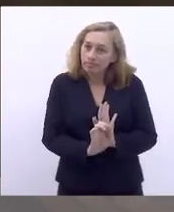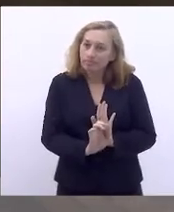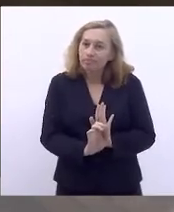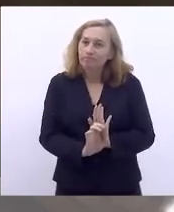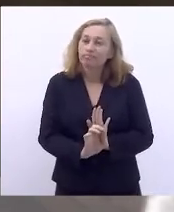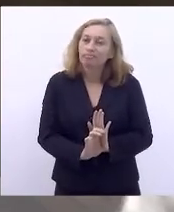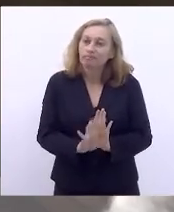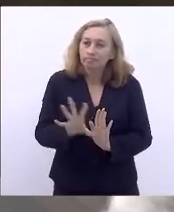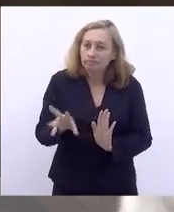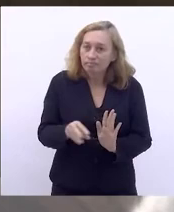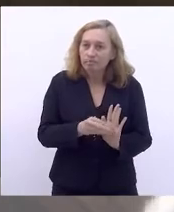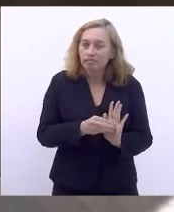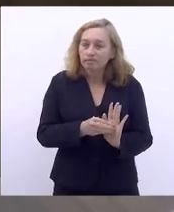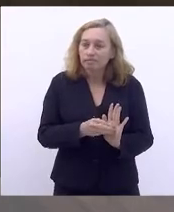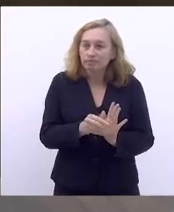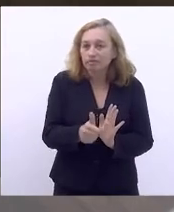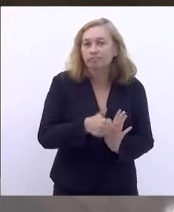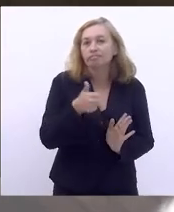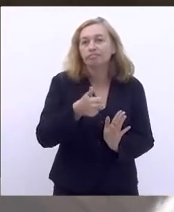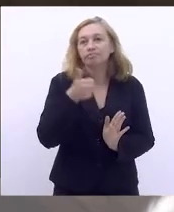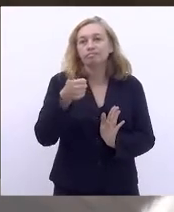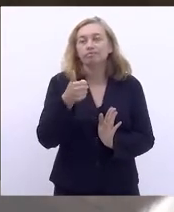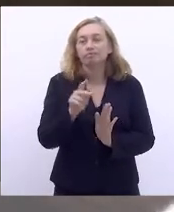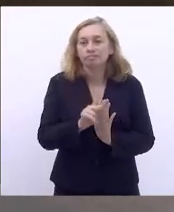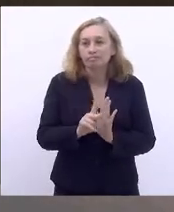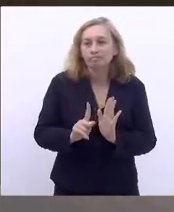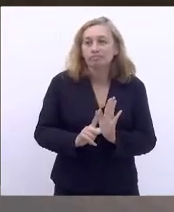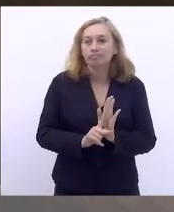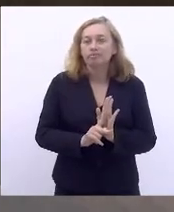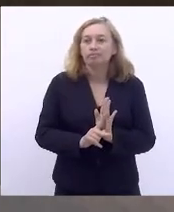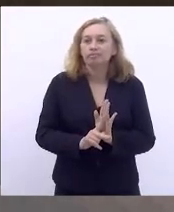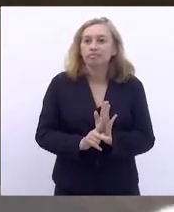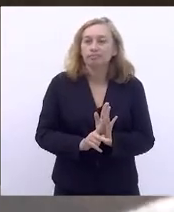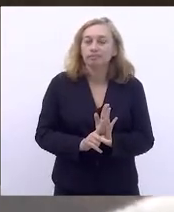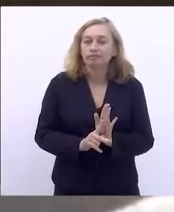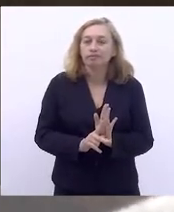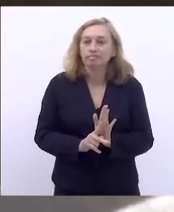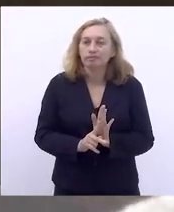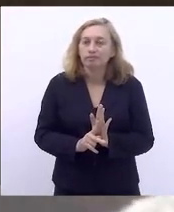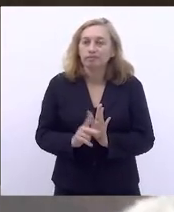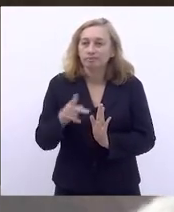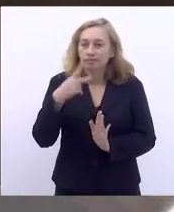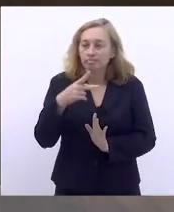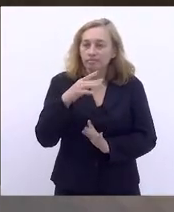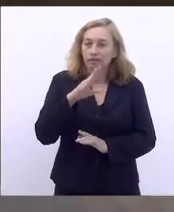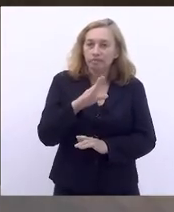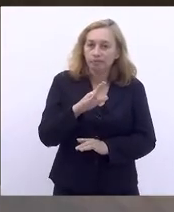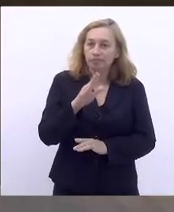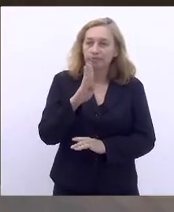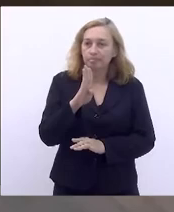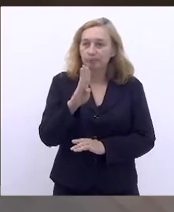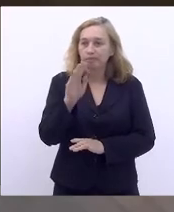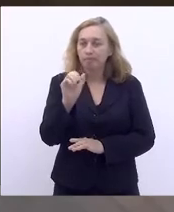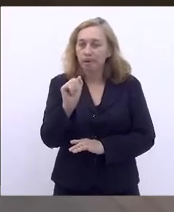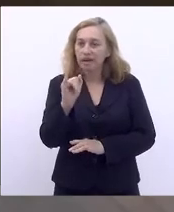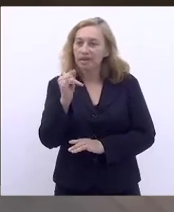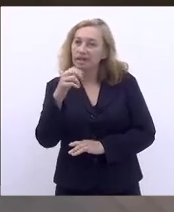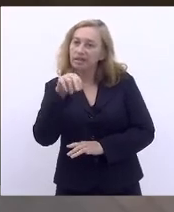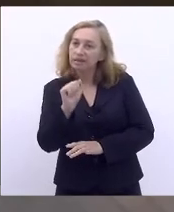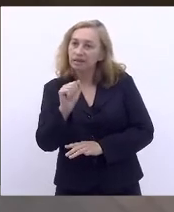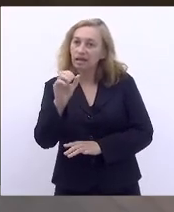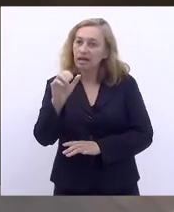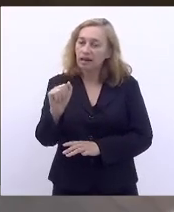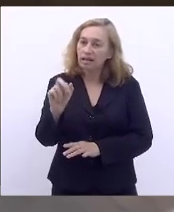foram colocadas vêm aprimorar o projeto, ressaltando que as baianas do Acarajé, elas